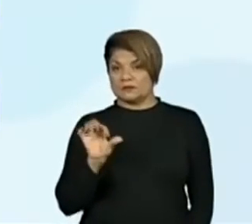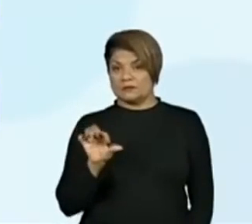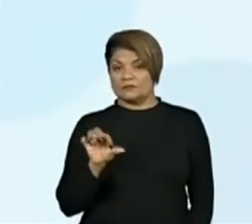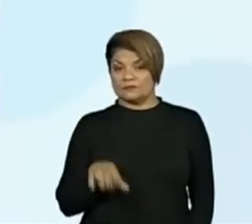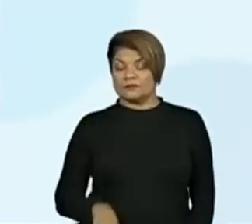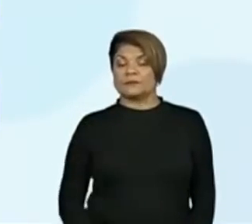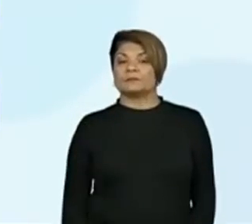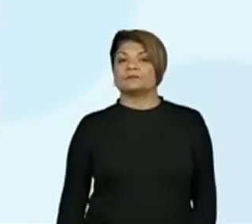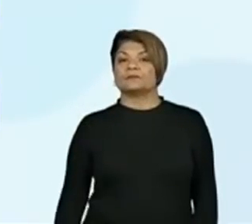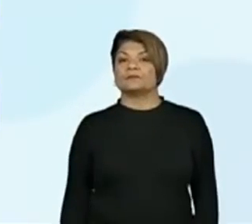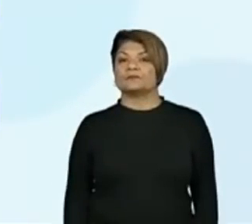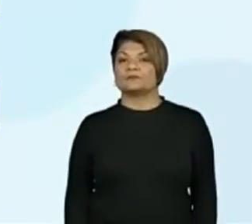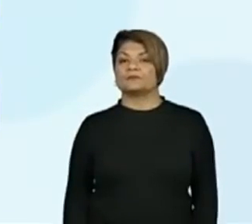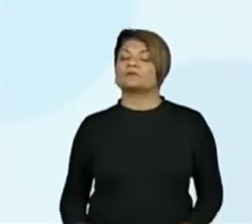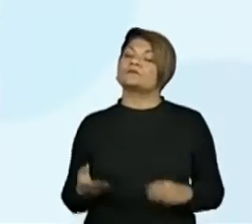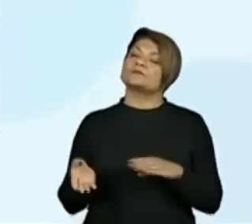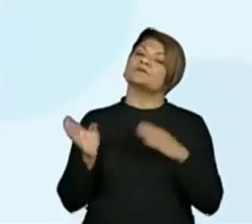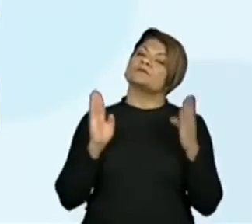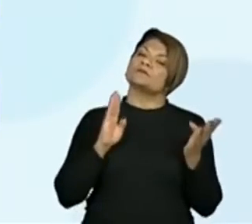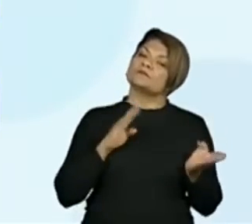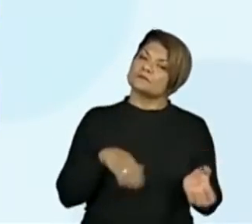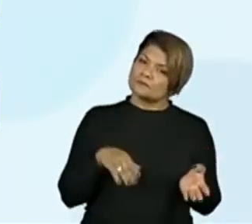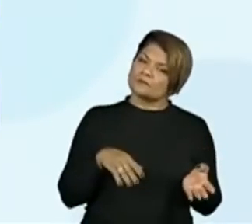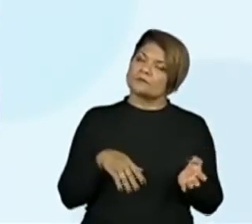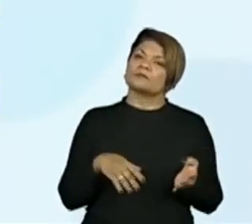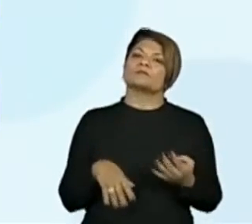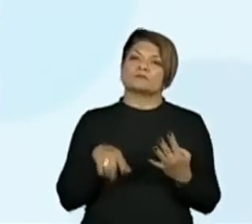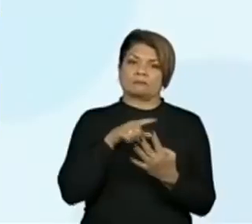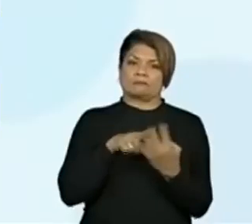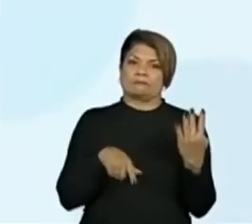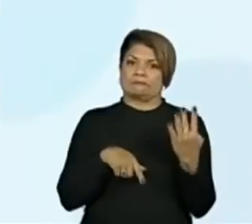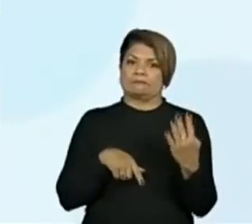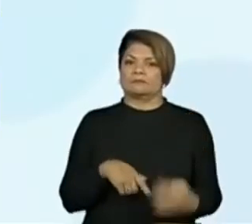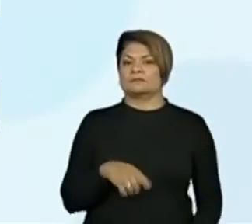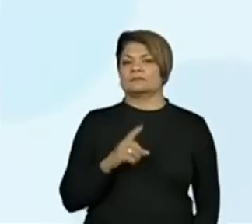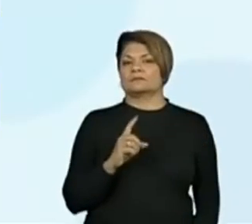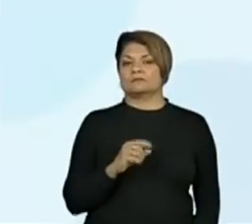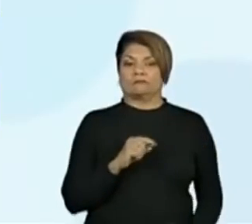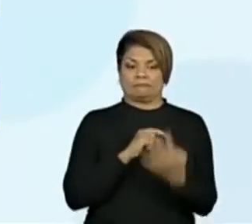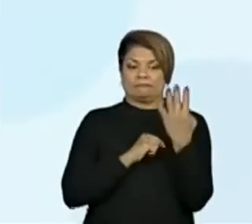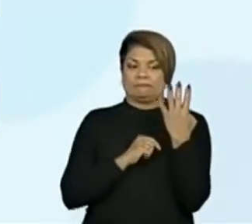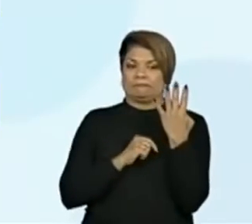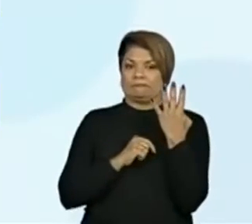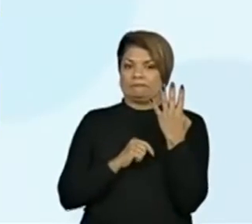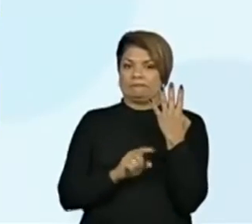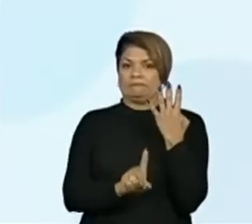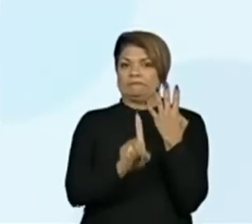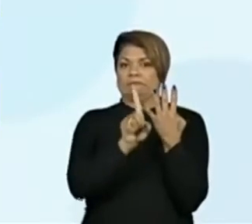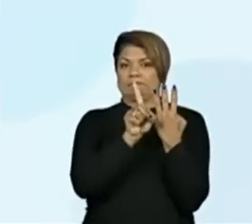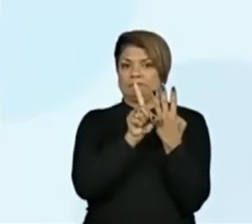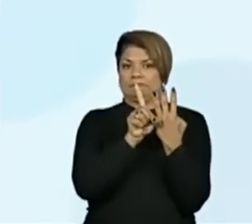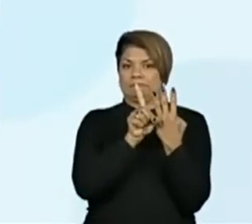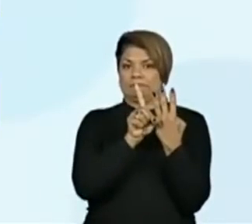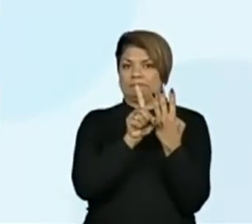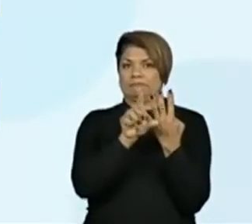79. E esse número bem grandão aqui, com quatro algarismos,